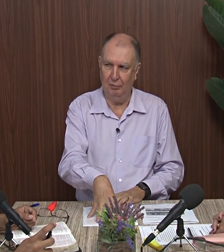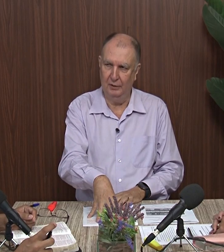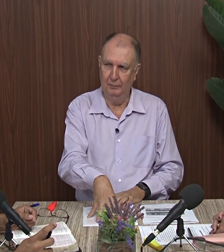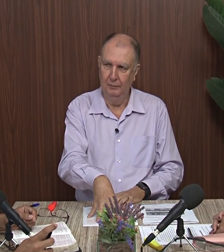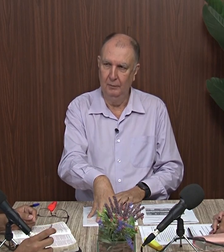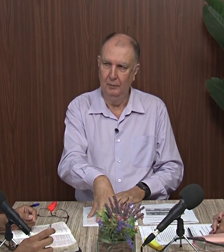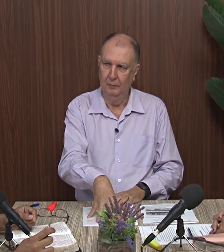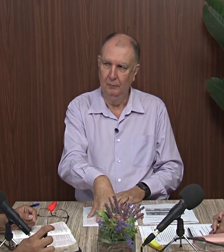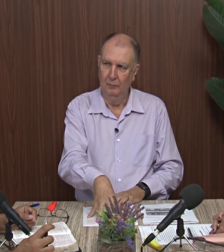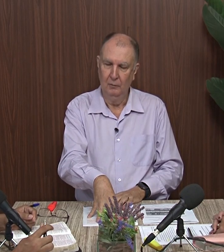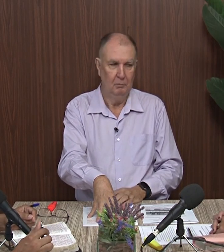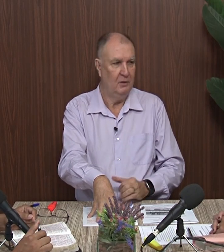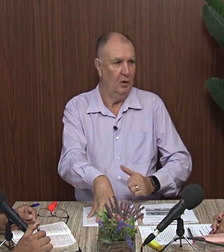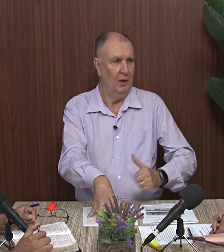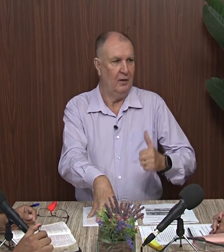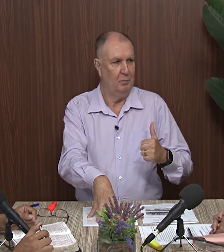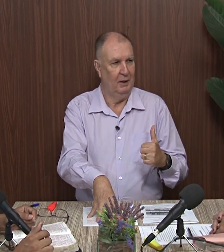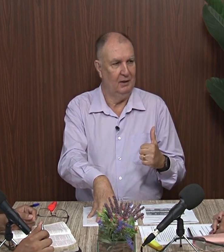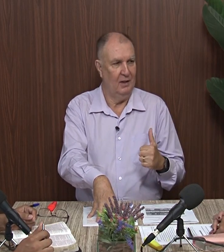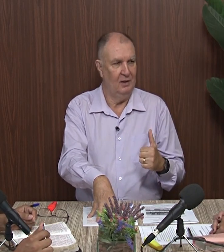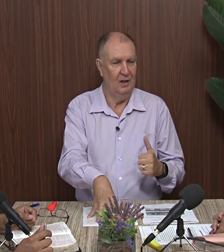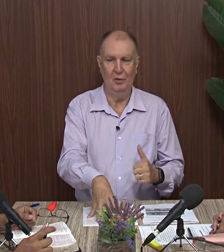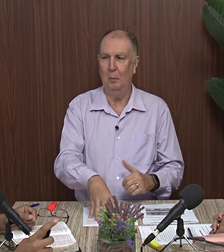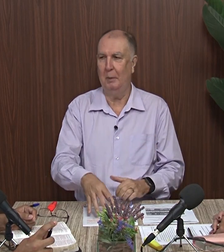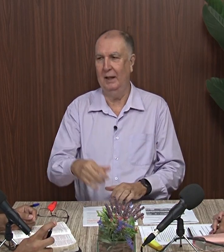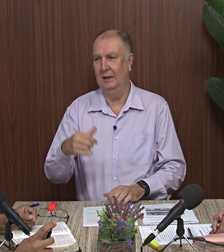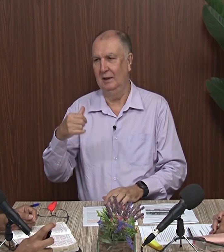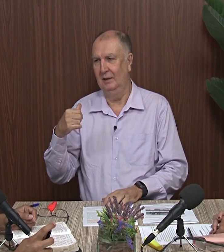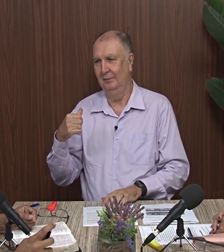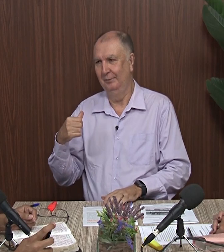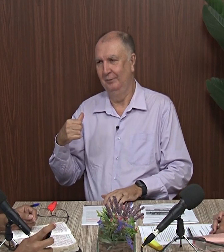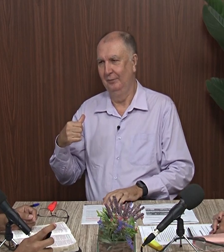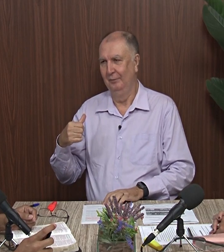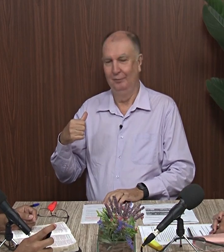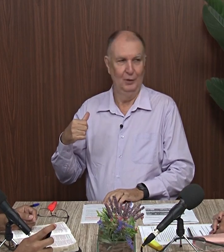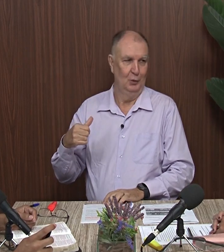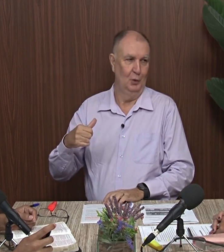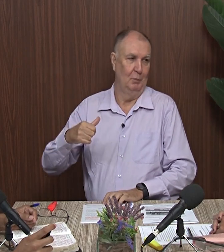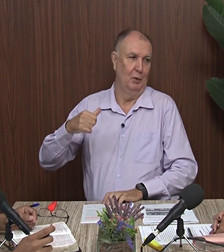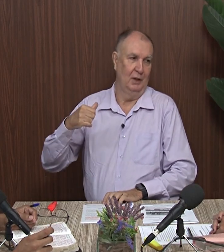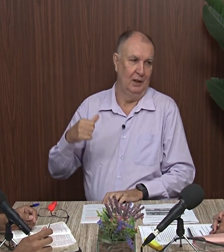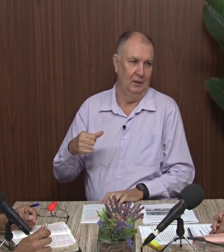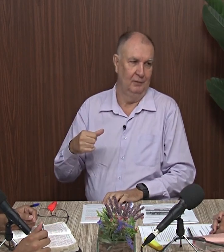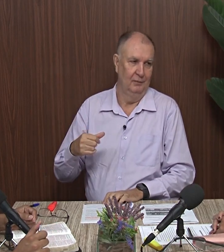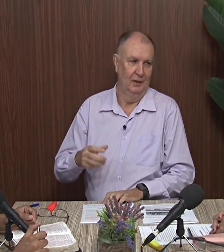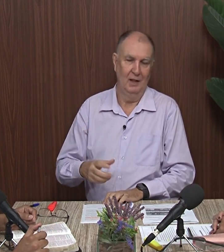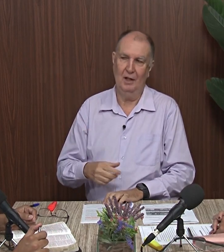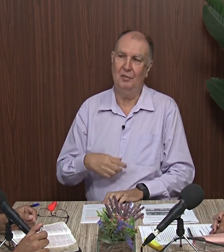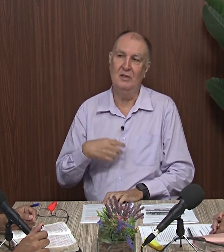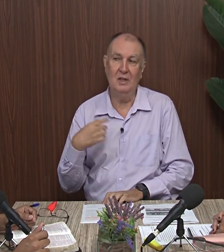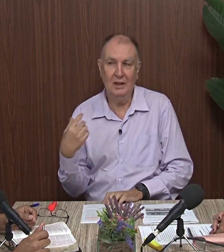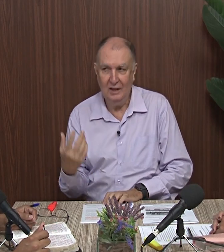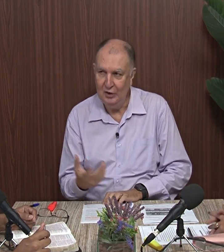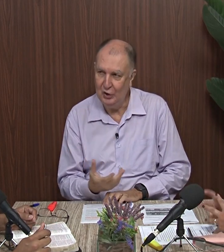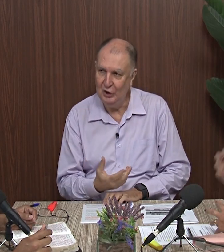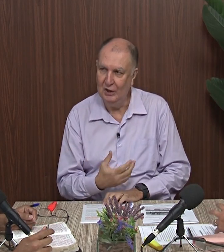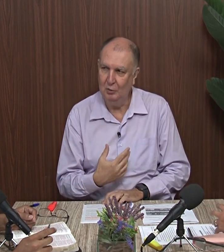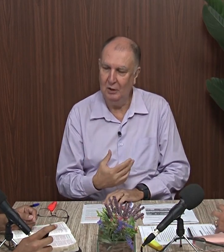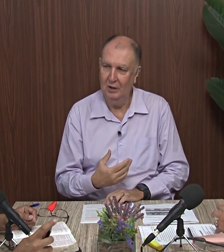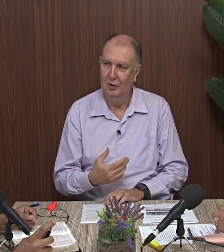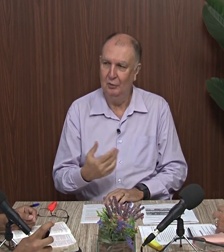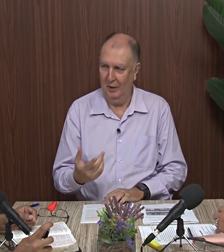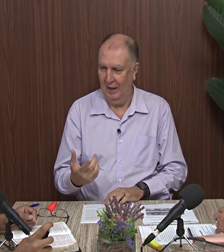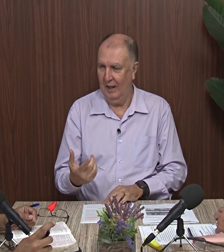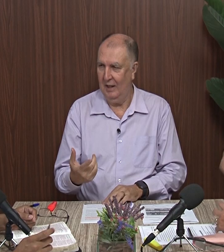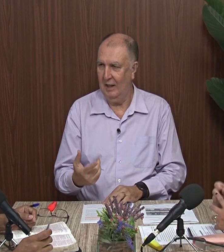ele estava. Mas se ele olhasse para trás, ele ia ver o pai dele, o irmão dele, a fazenda que ele tinha,